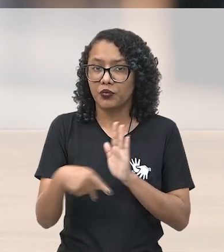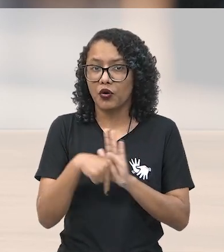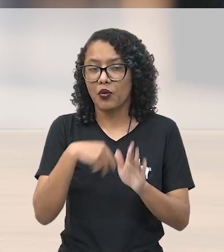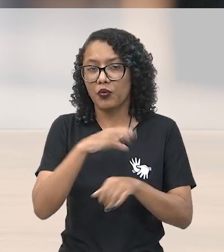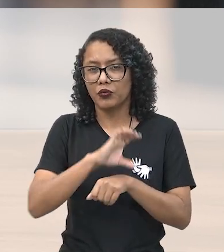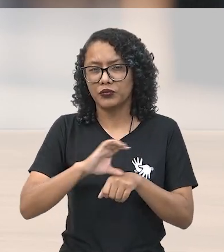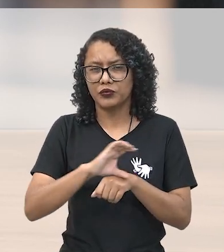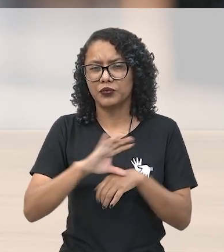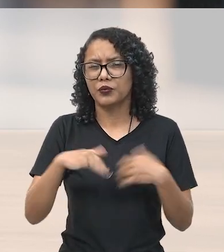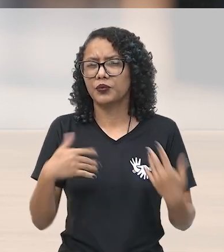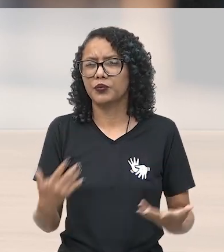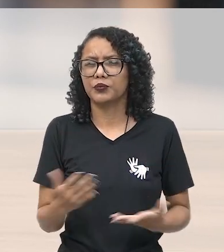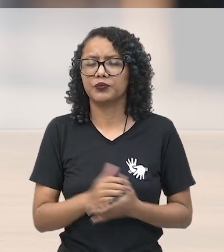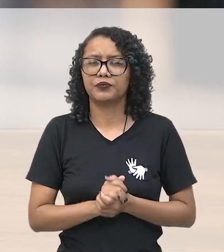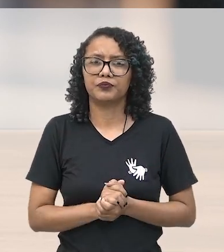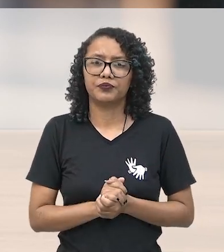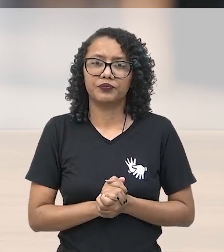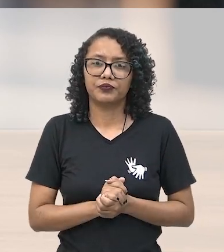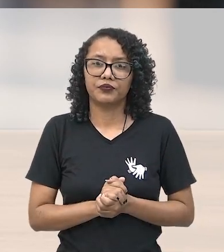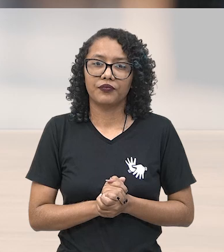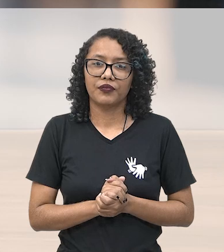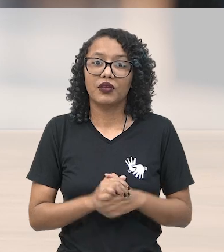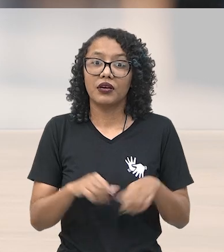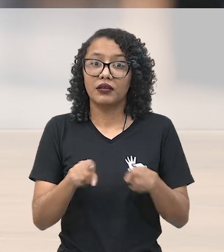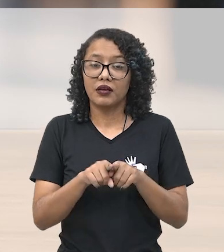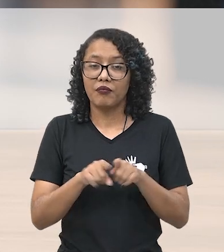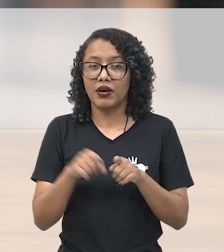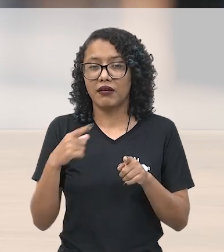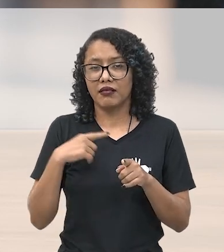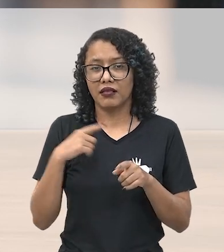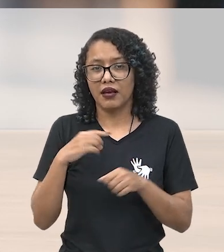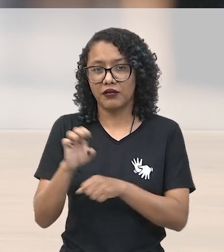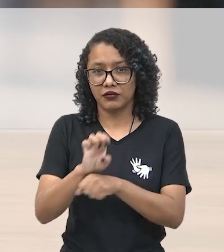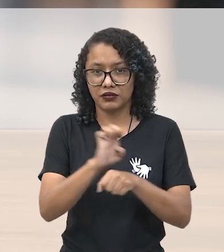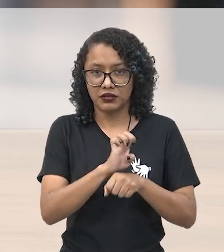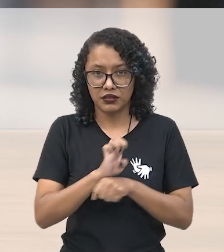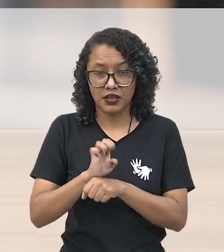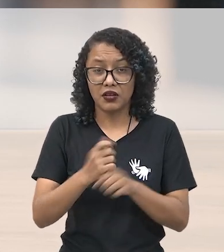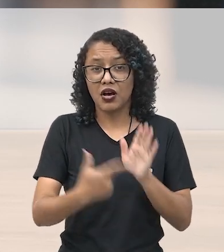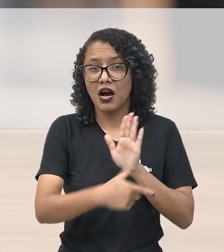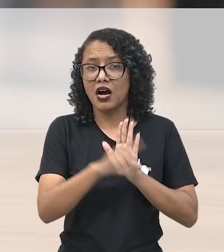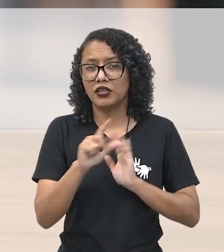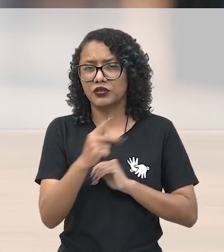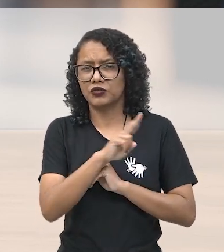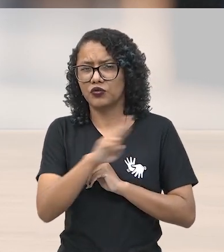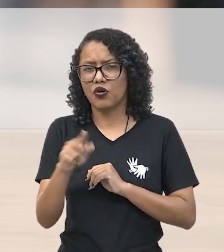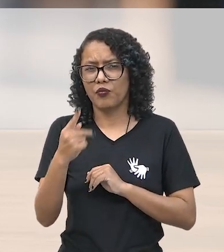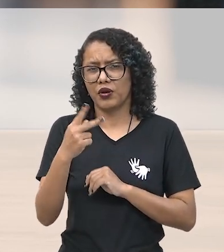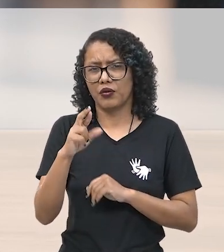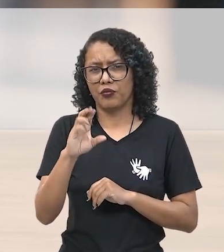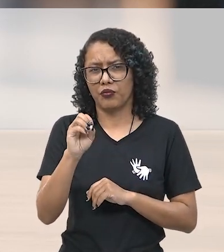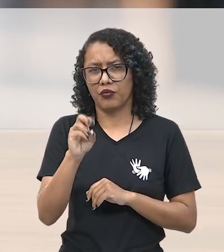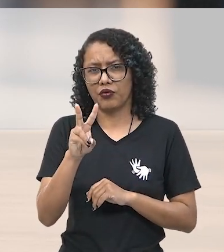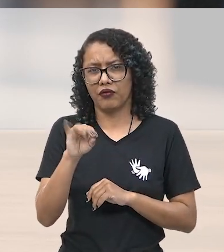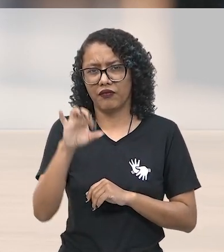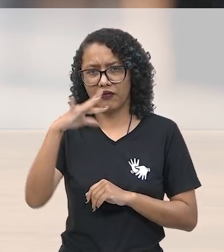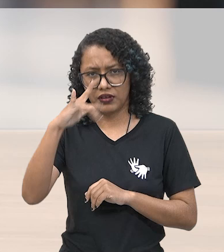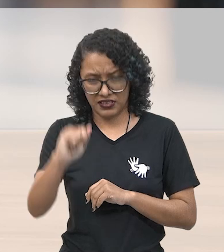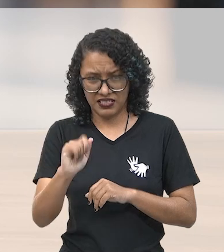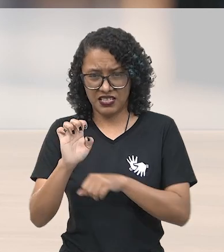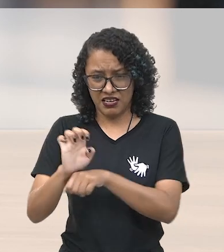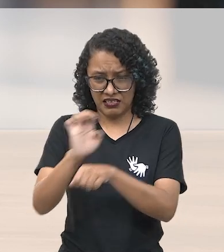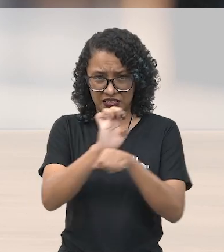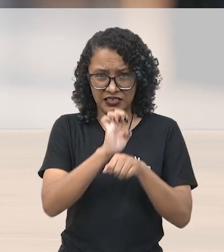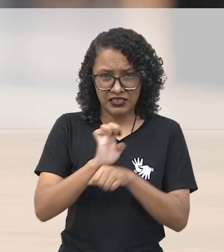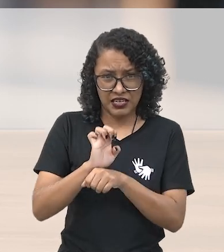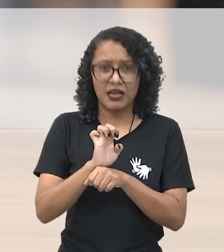trouxe foi a instituição dos Estados-membros. Os Estados-membros antes eram conhecidos como províncias. Esses Estados-membros eles